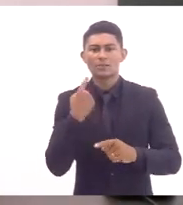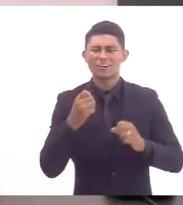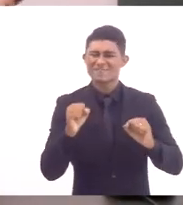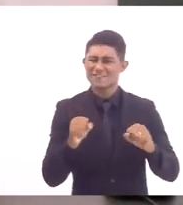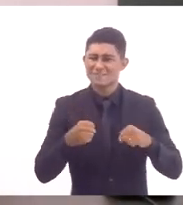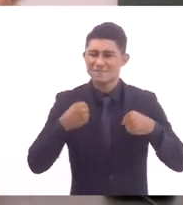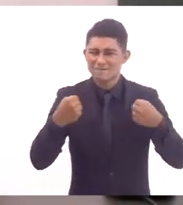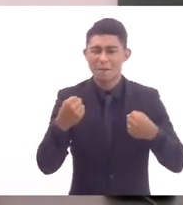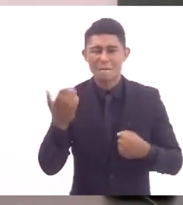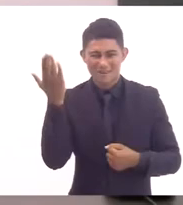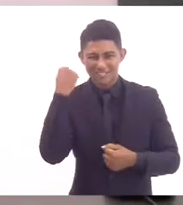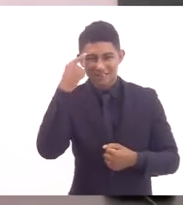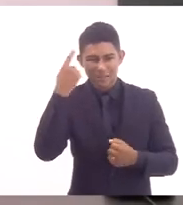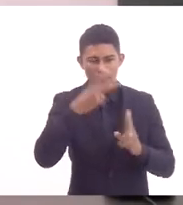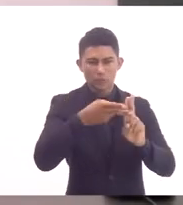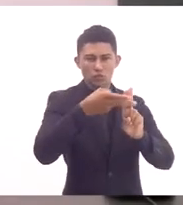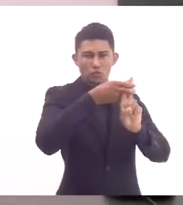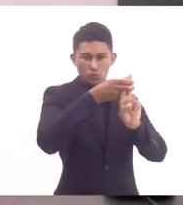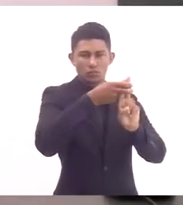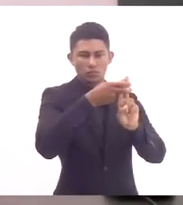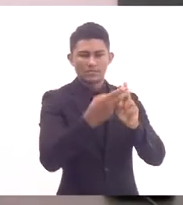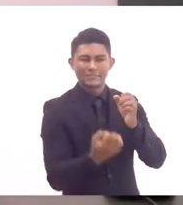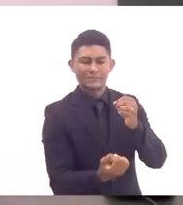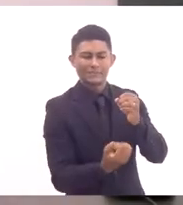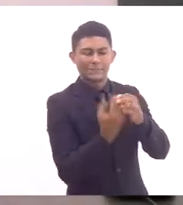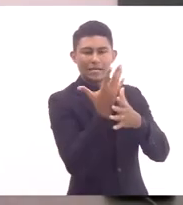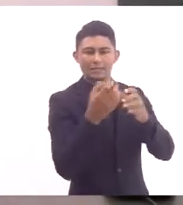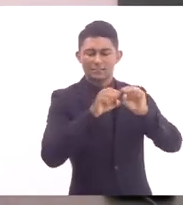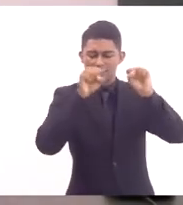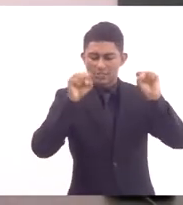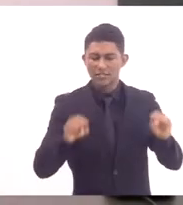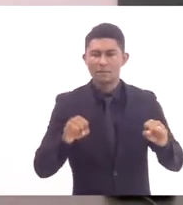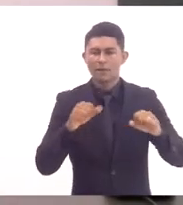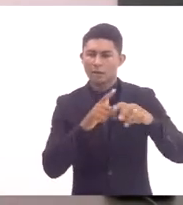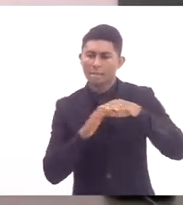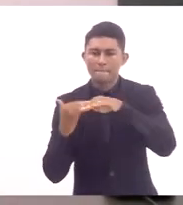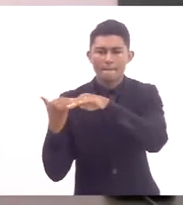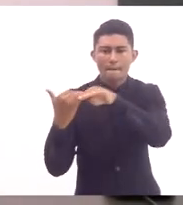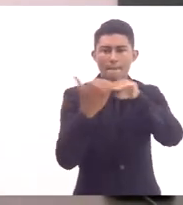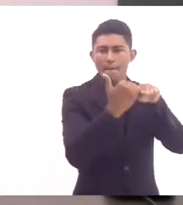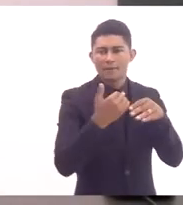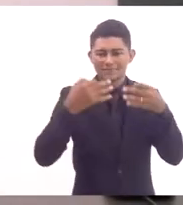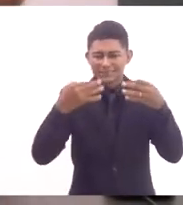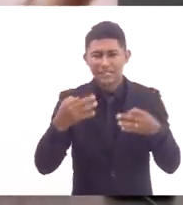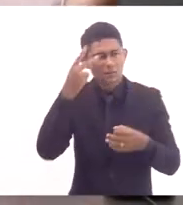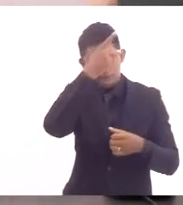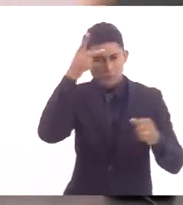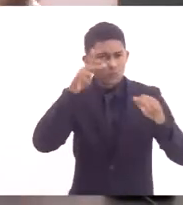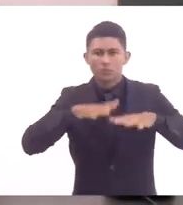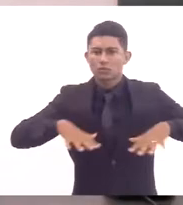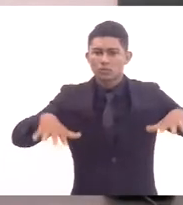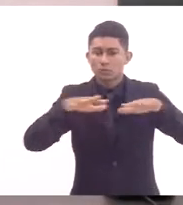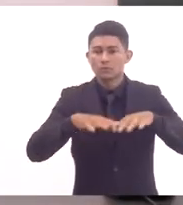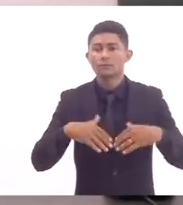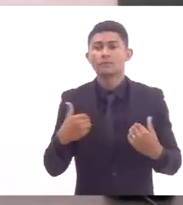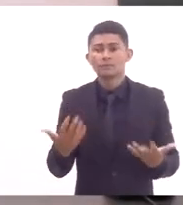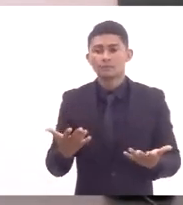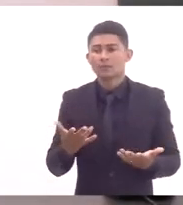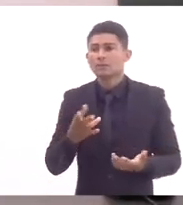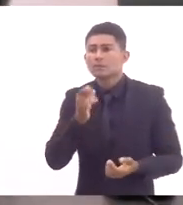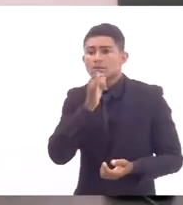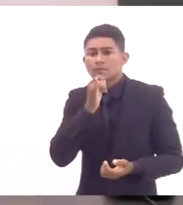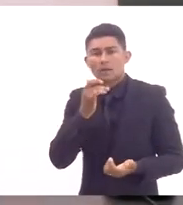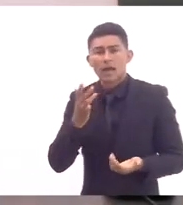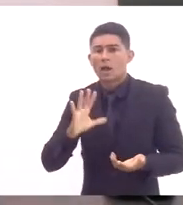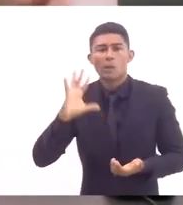de Saúde é que o anime justo para todos que inclui novos cenários novas pessoas no momento do parto